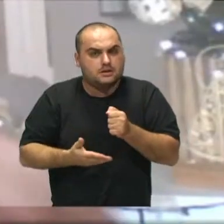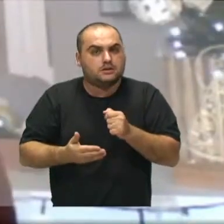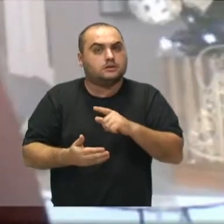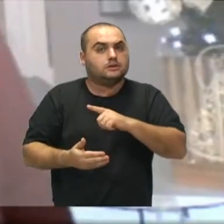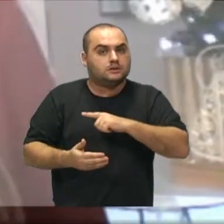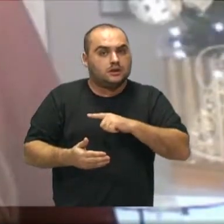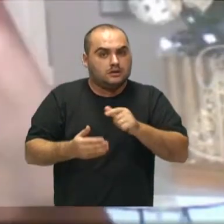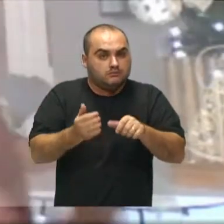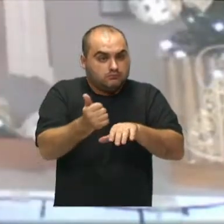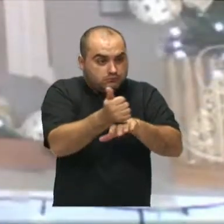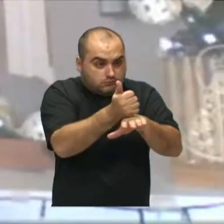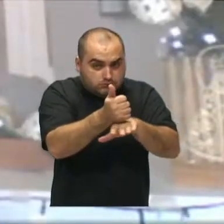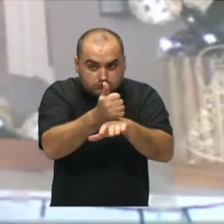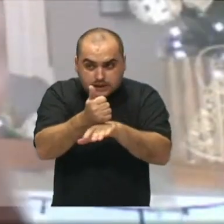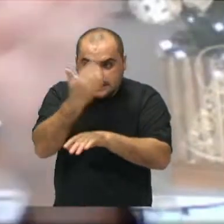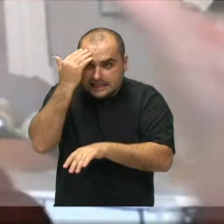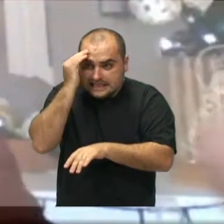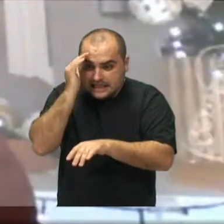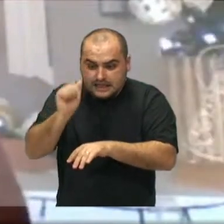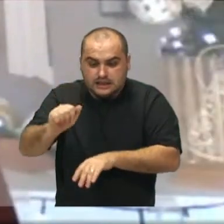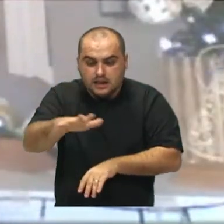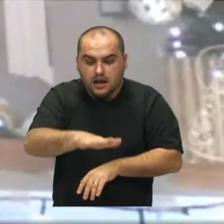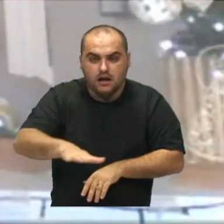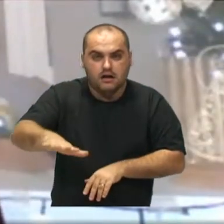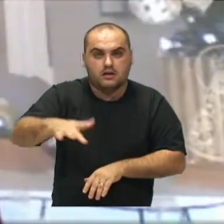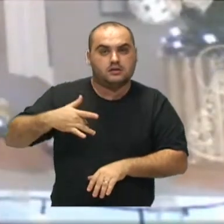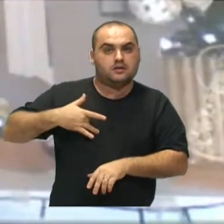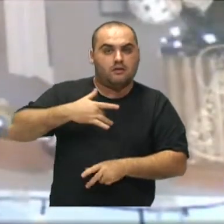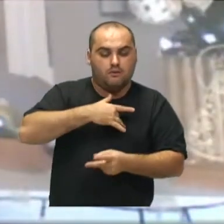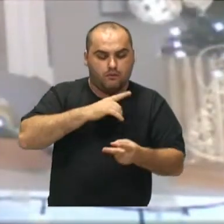em profissionais que entendem da área, da saúde, da